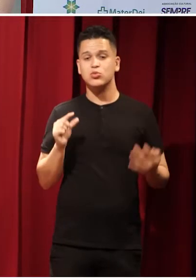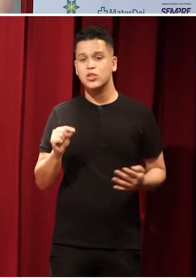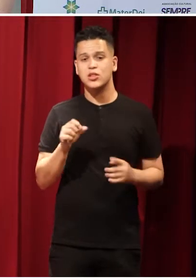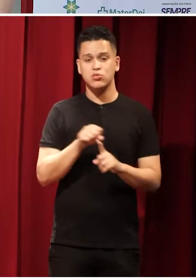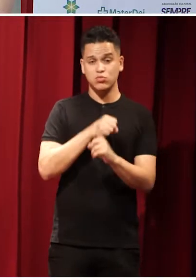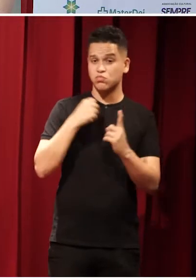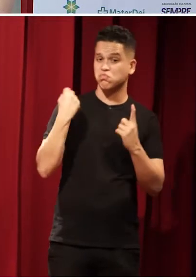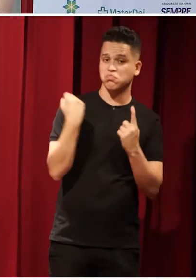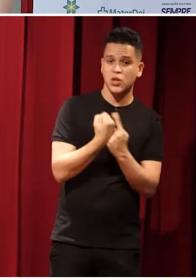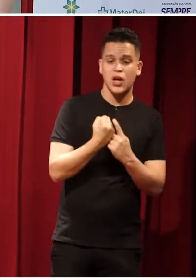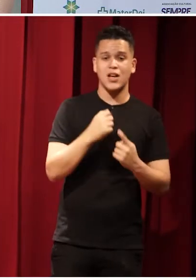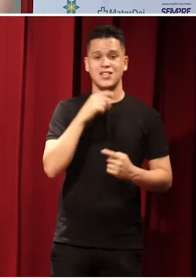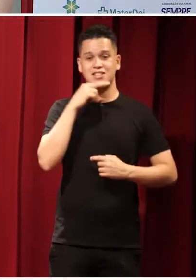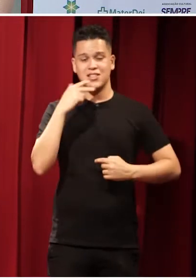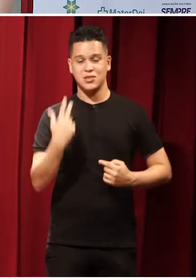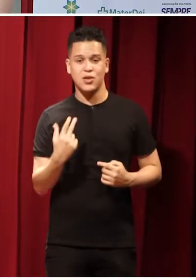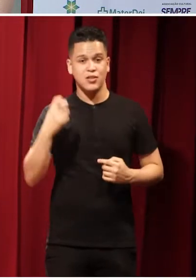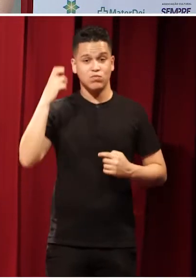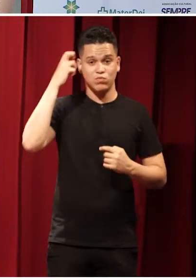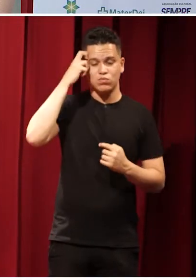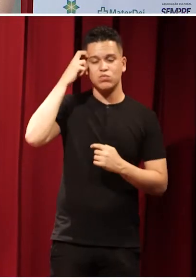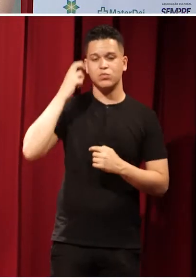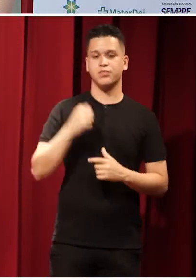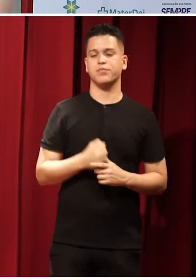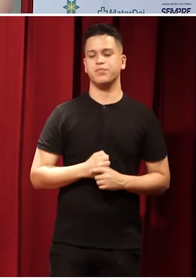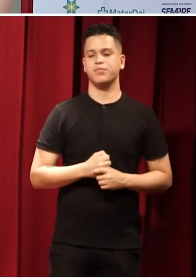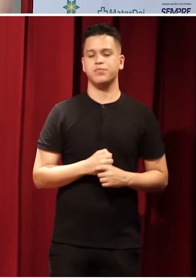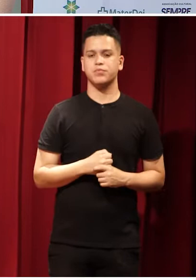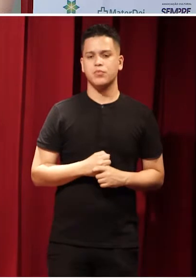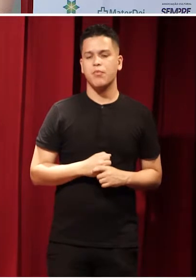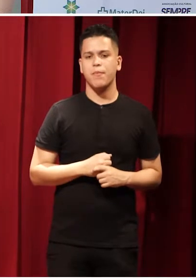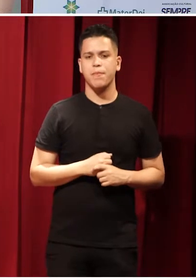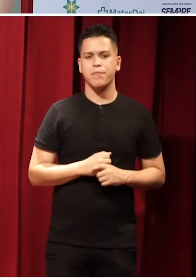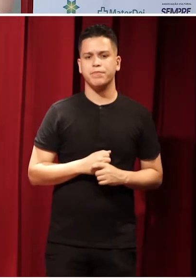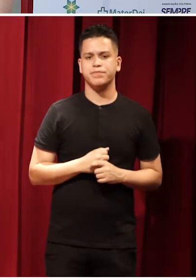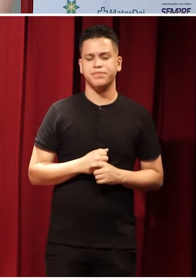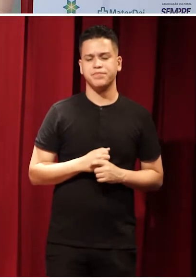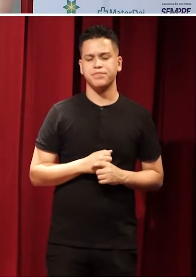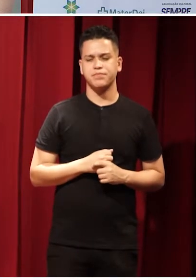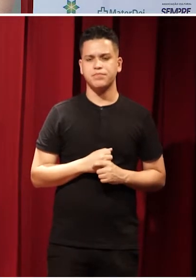sociobiodiversidade, a Panamazônia, que é algo